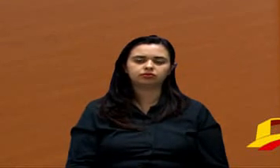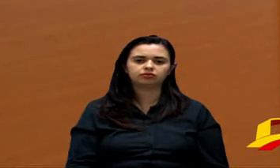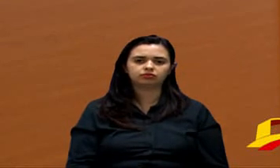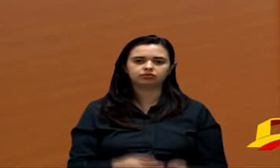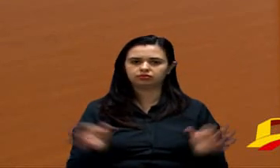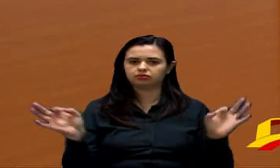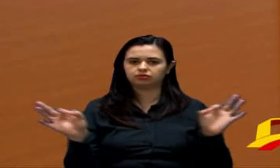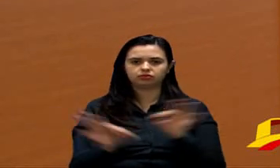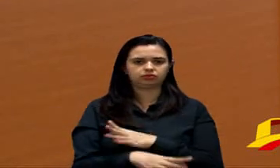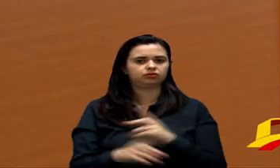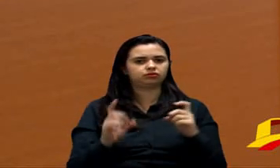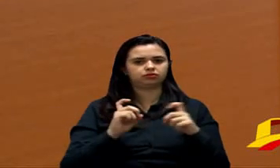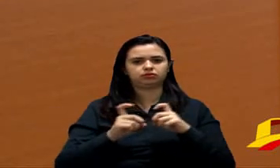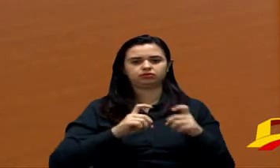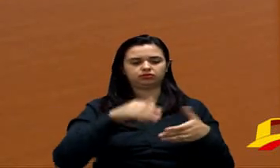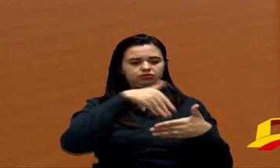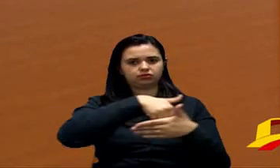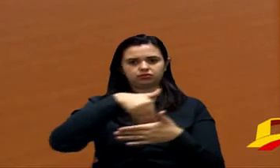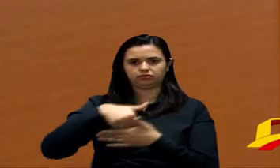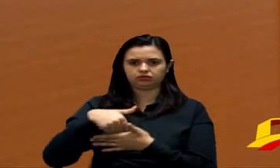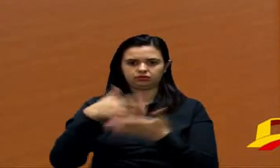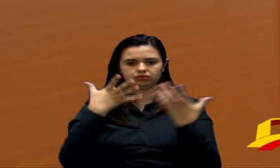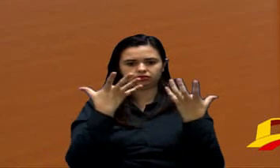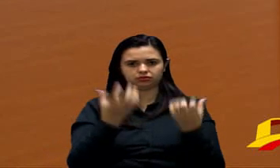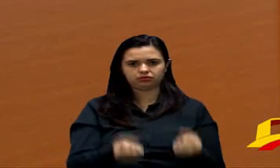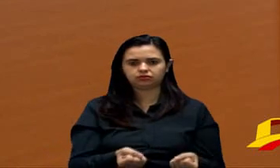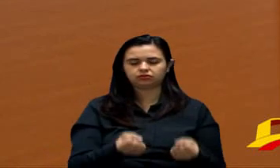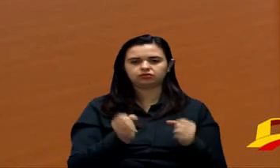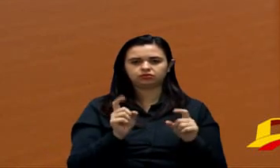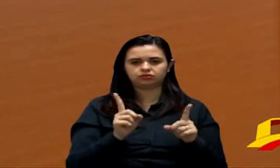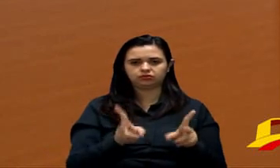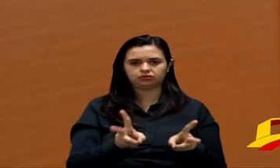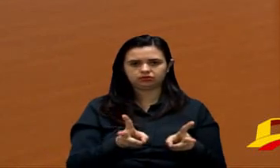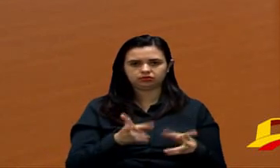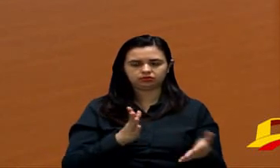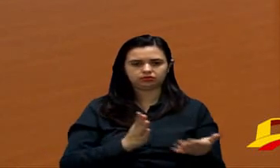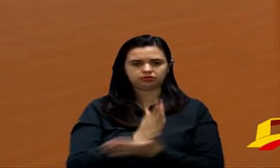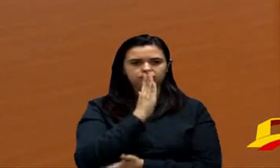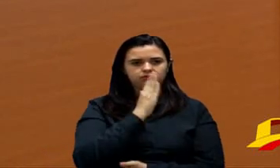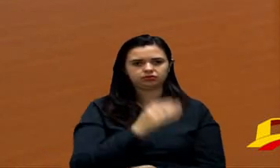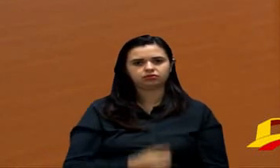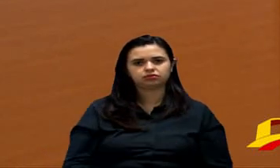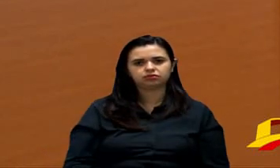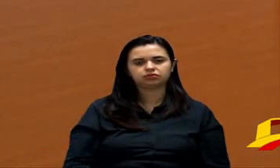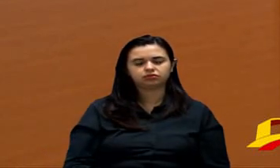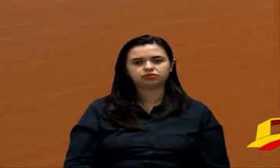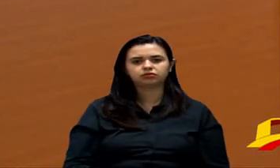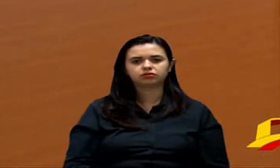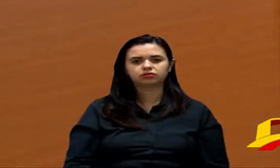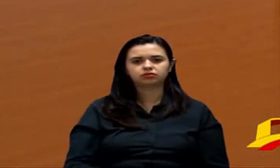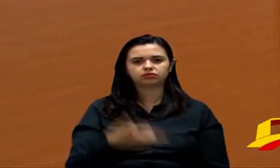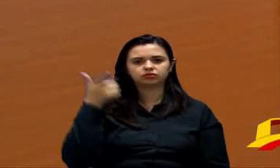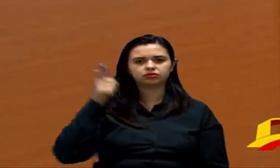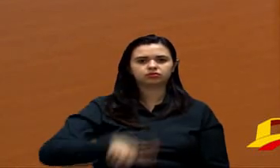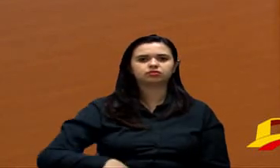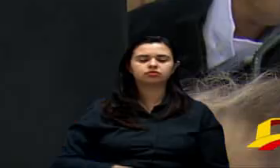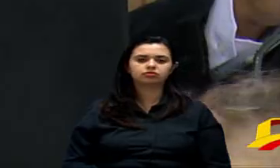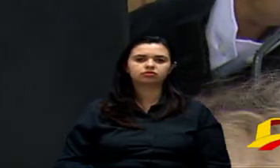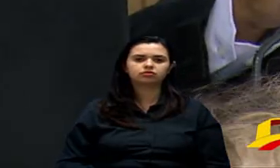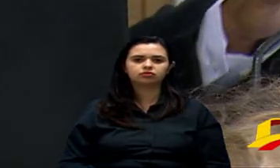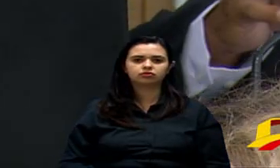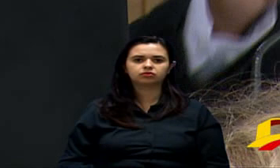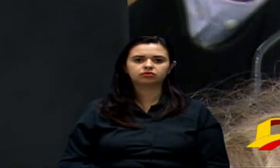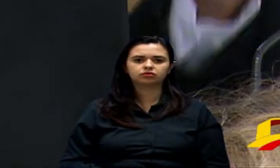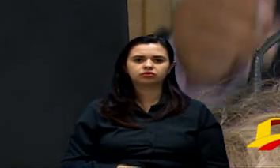É encerrado a discussão. Eu coloco em votação. Os vereadores concordam, permaneçam como estão. Aprovado. O próximo é o